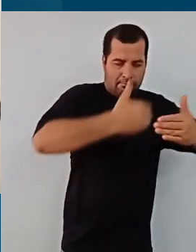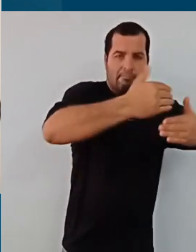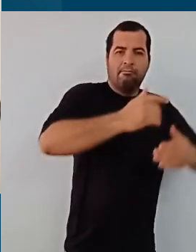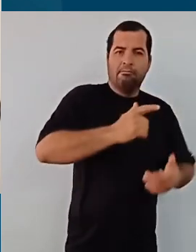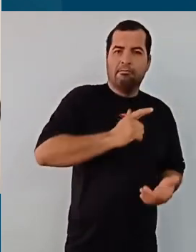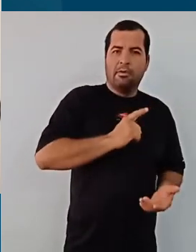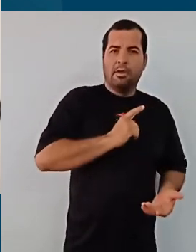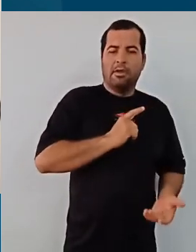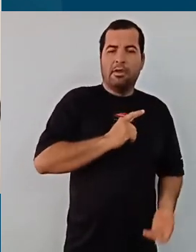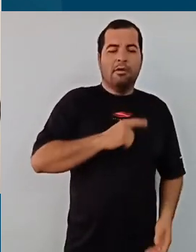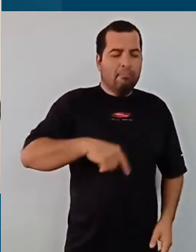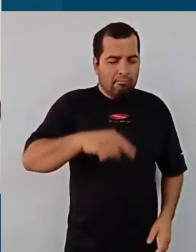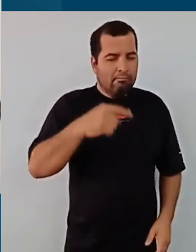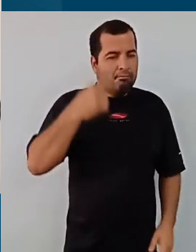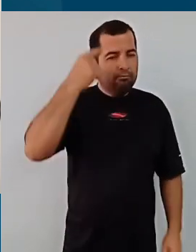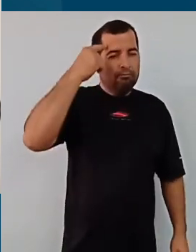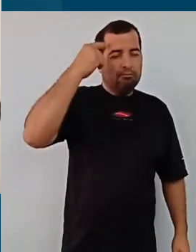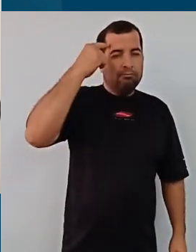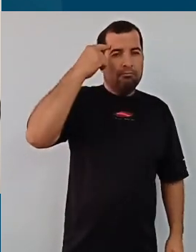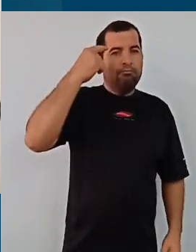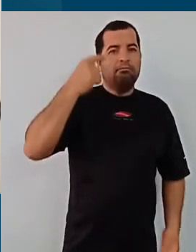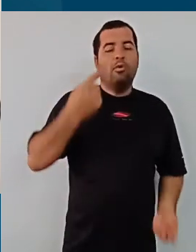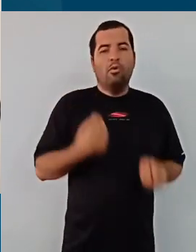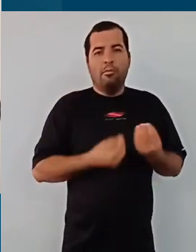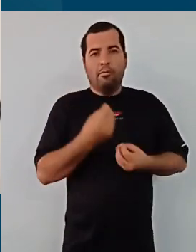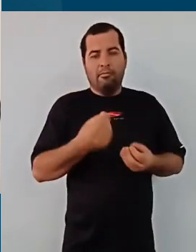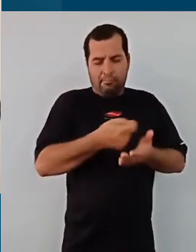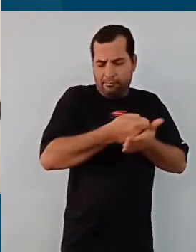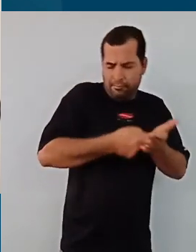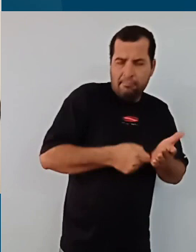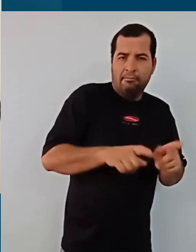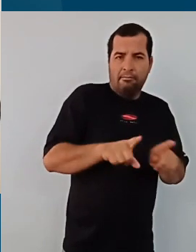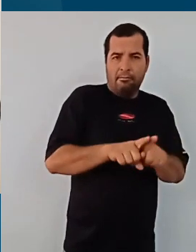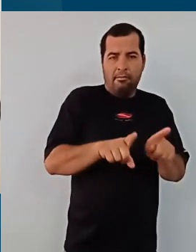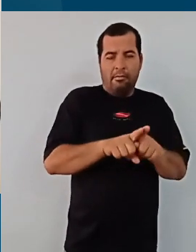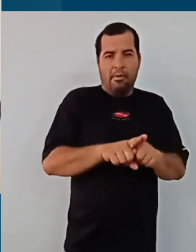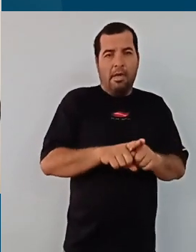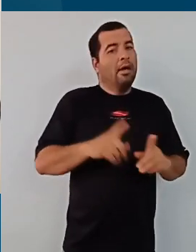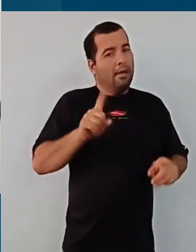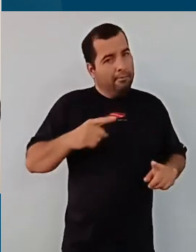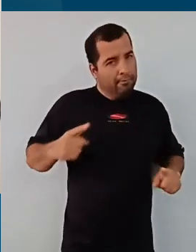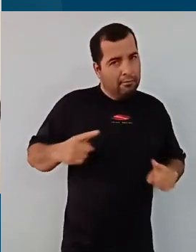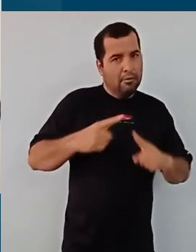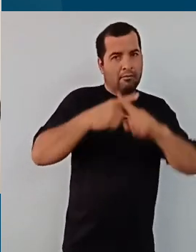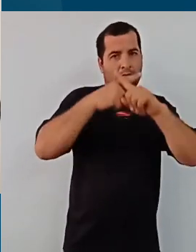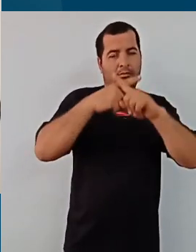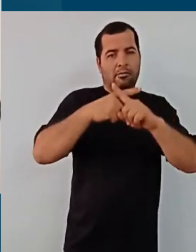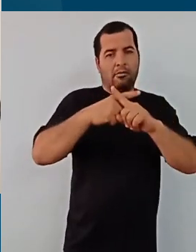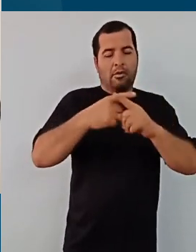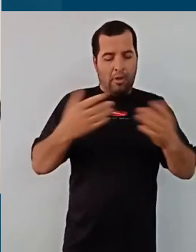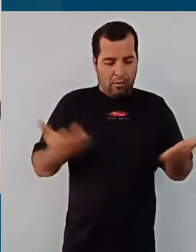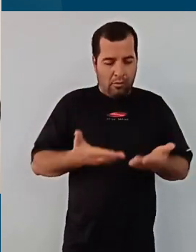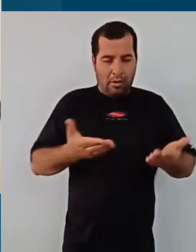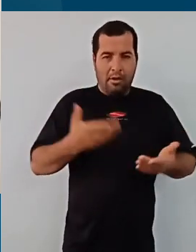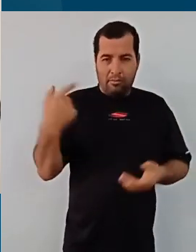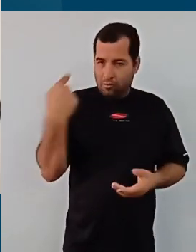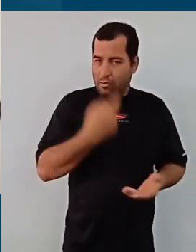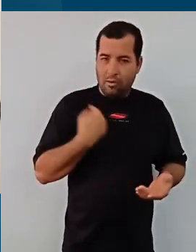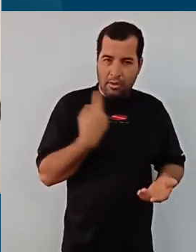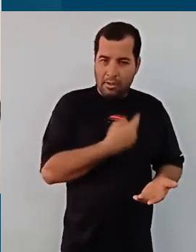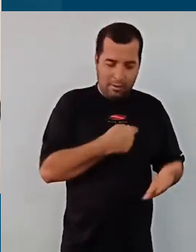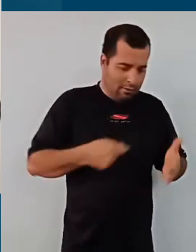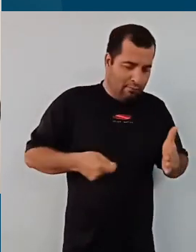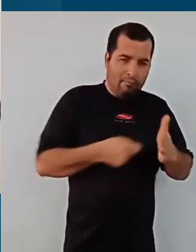criativamente sobre isso, né? O que é um grande desafio, que é esse desafio que está sendo agora enfrentado